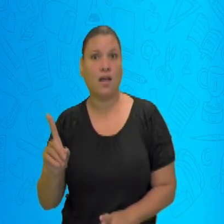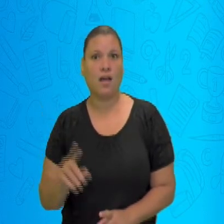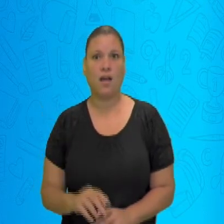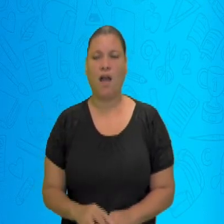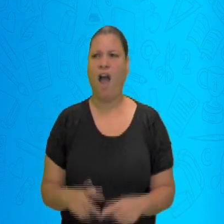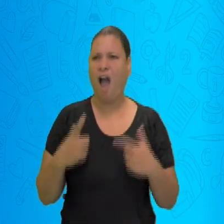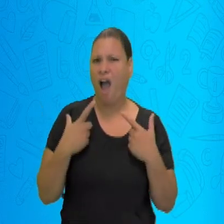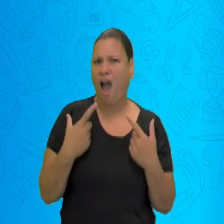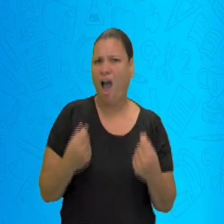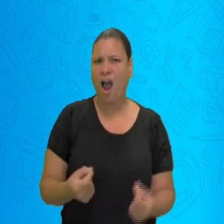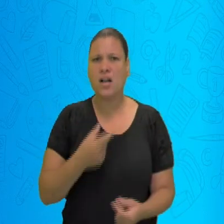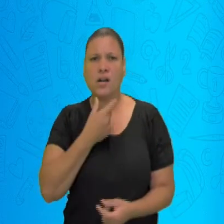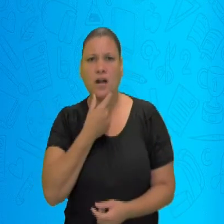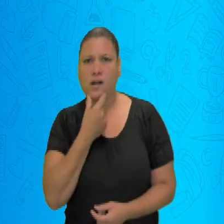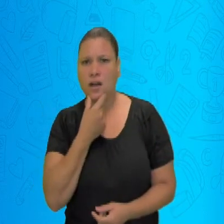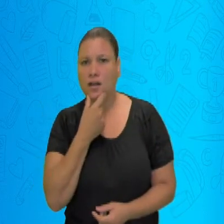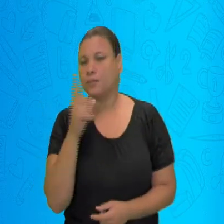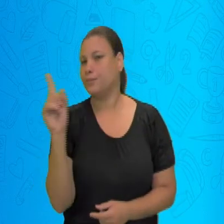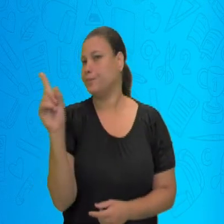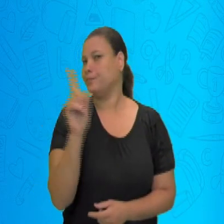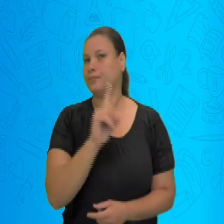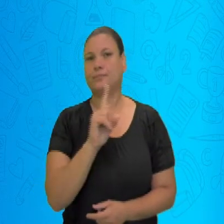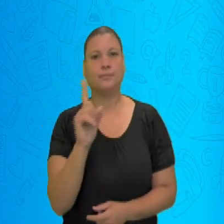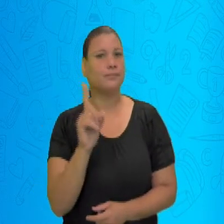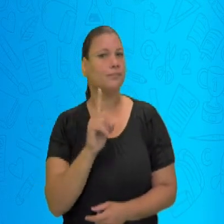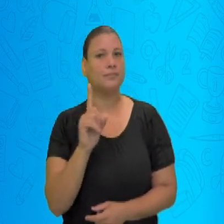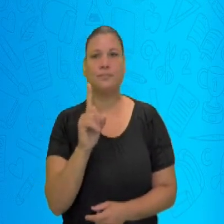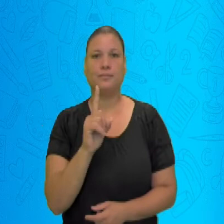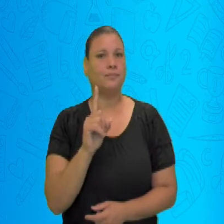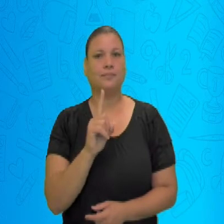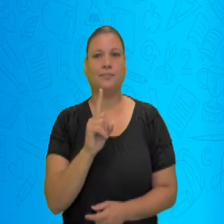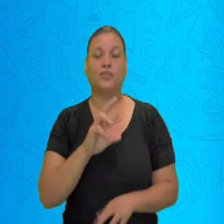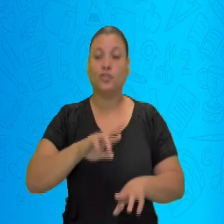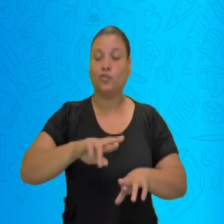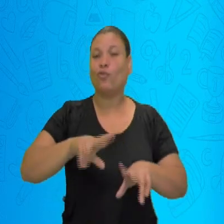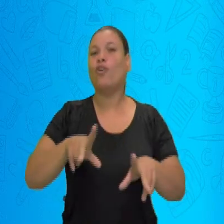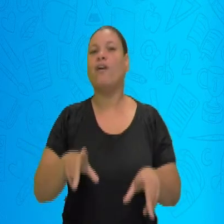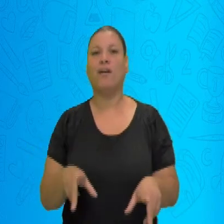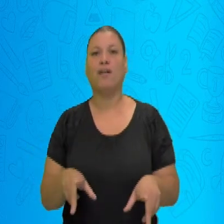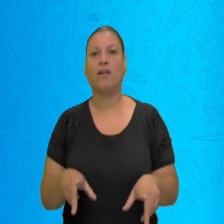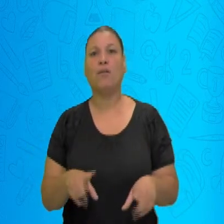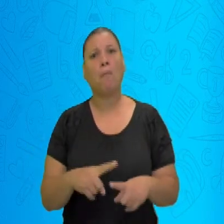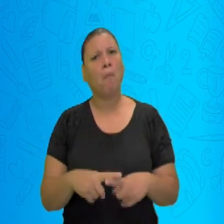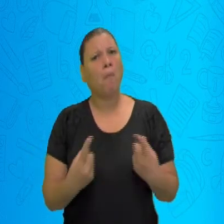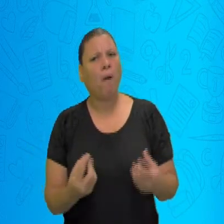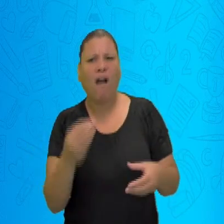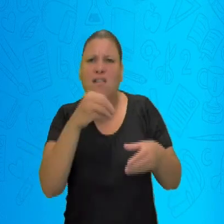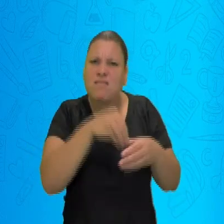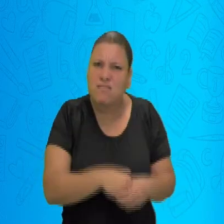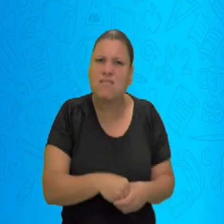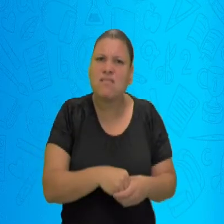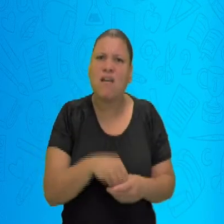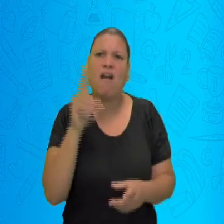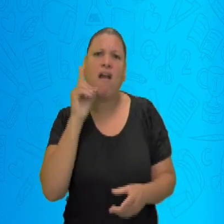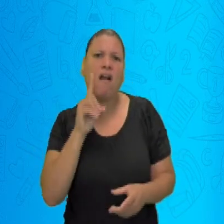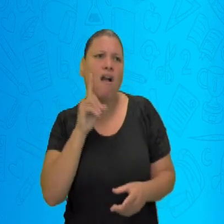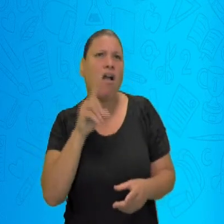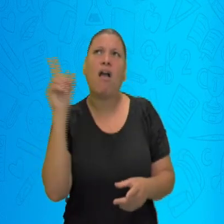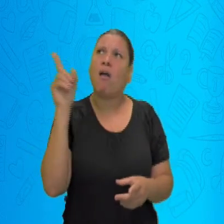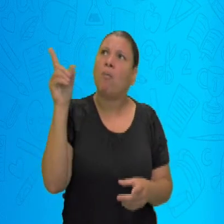inglês. Segunda questão, sofreu também a colonização